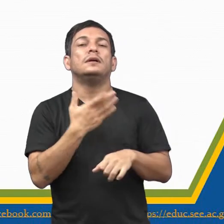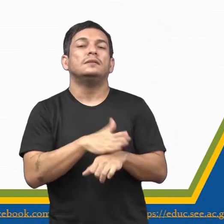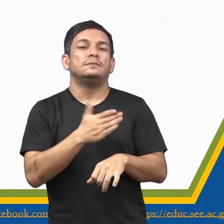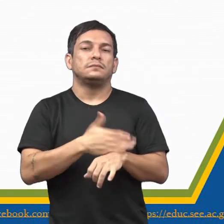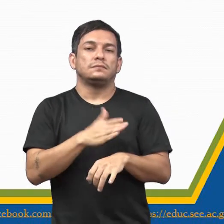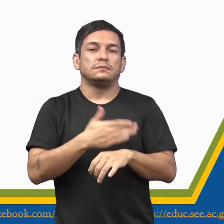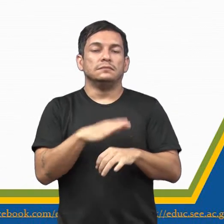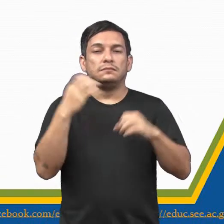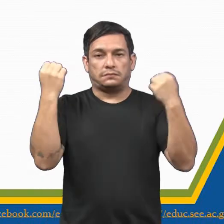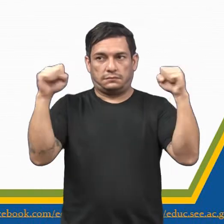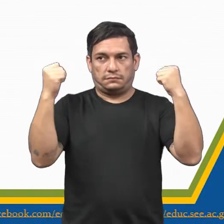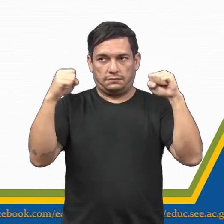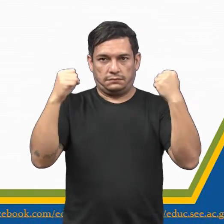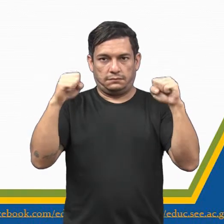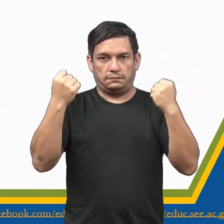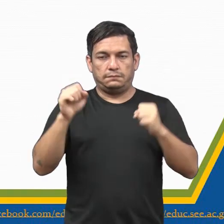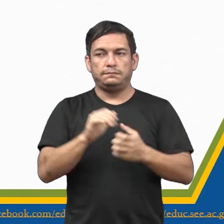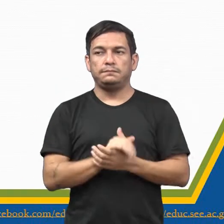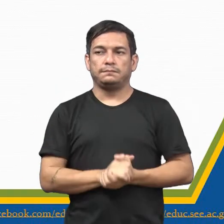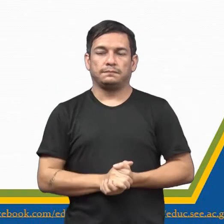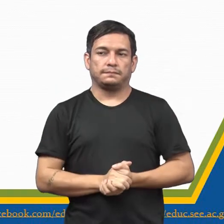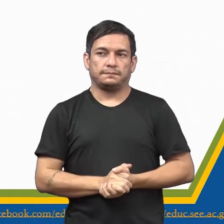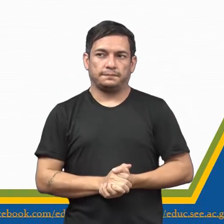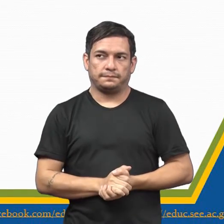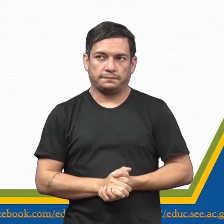praticando algum exercício físico.